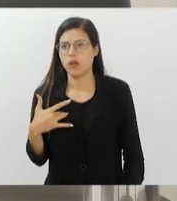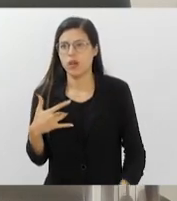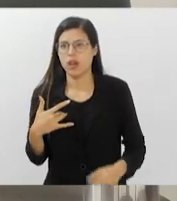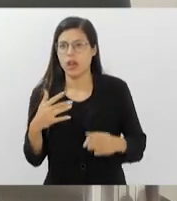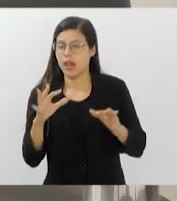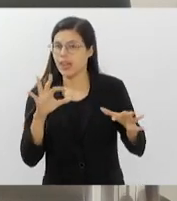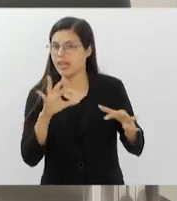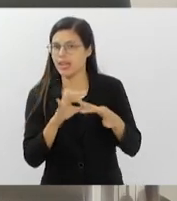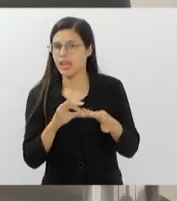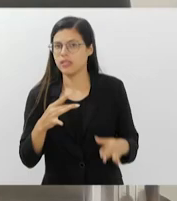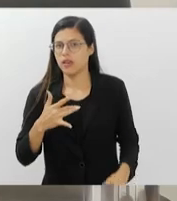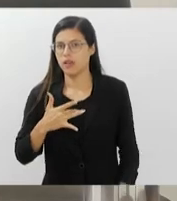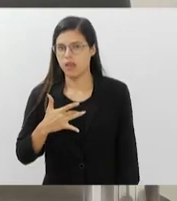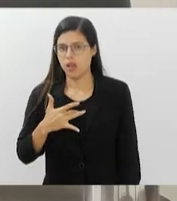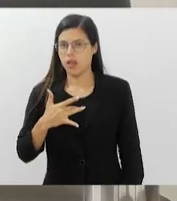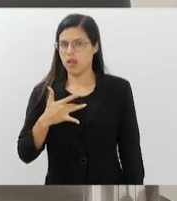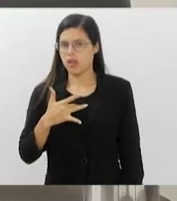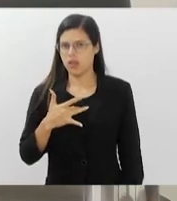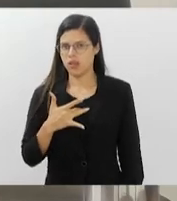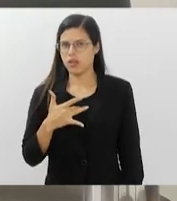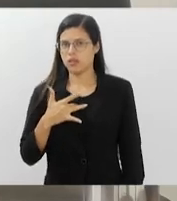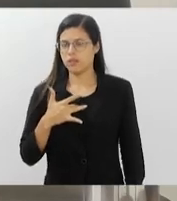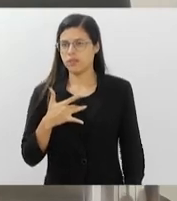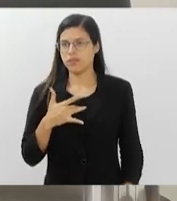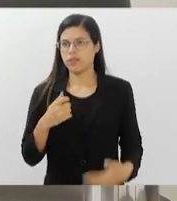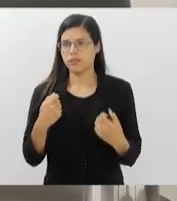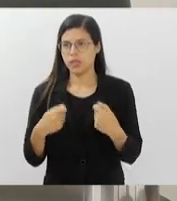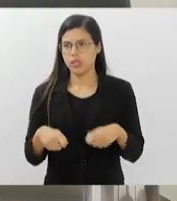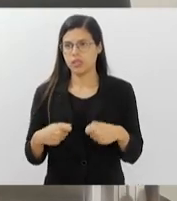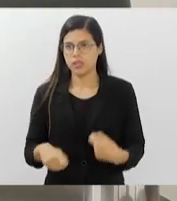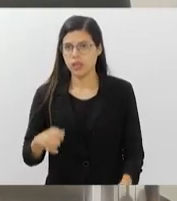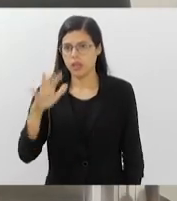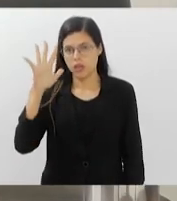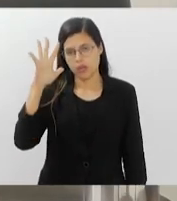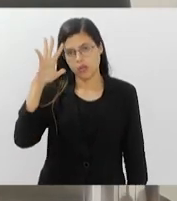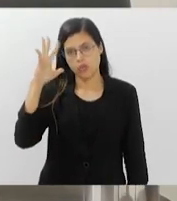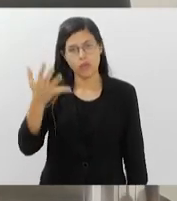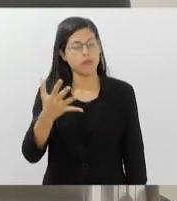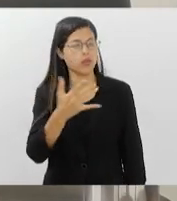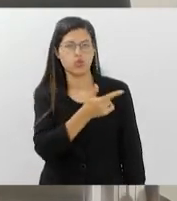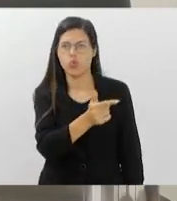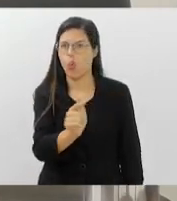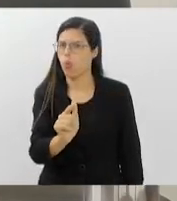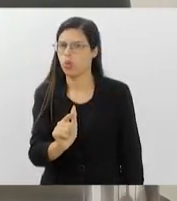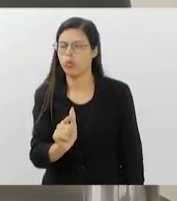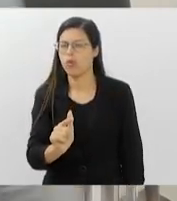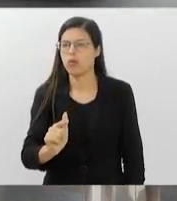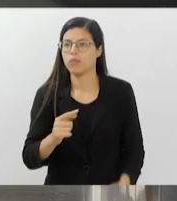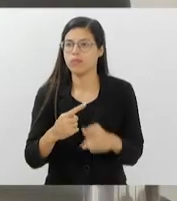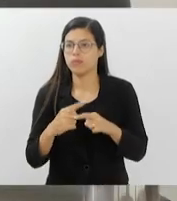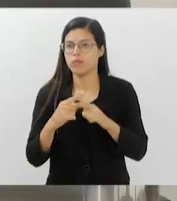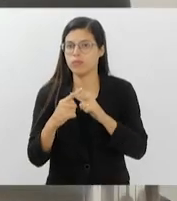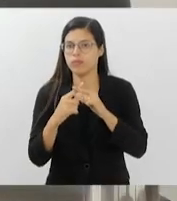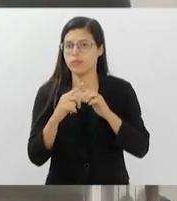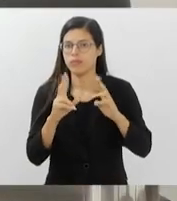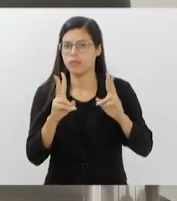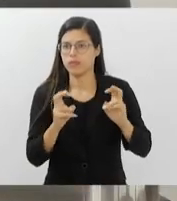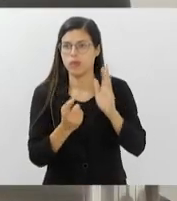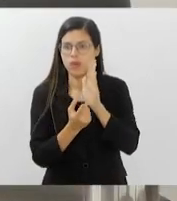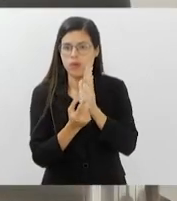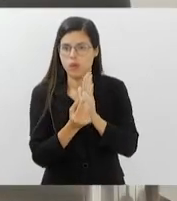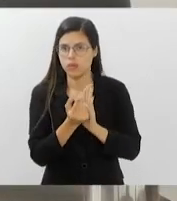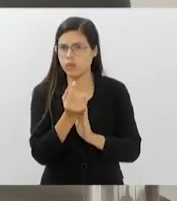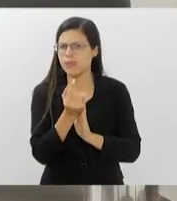tuberculose ela vai ser resolvida de outra maneira porque a questão do orçamento eu já